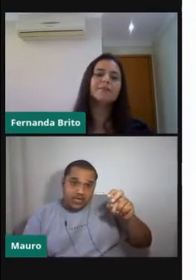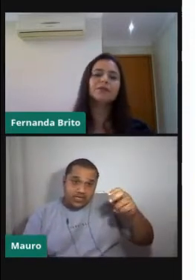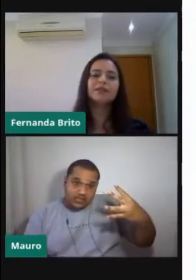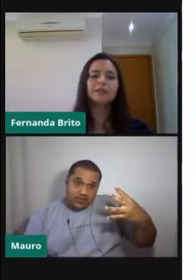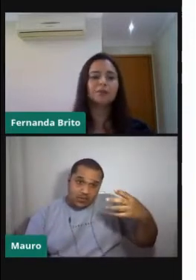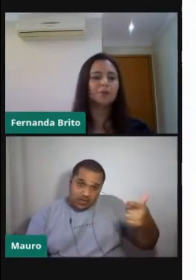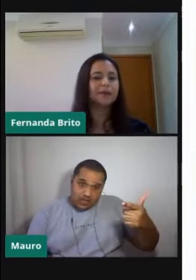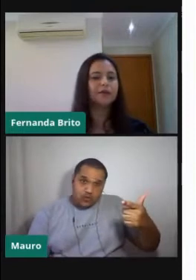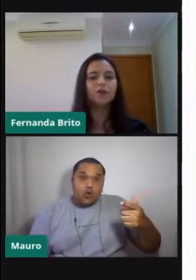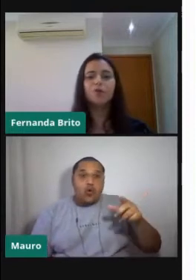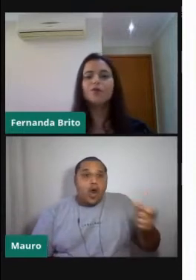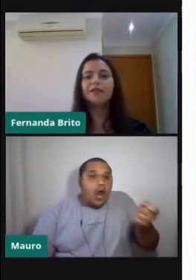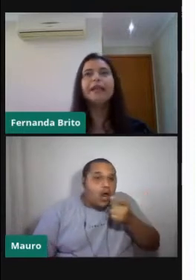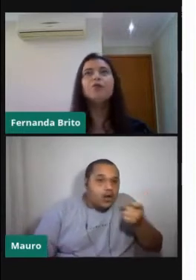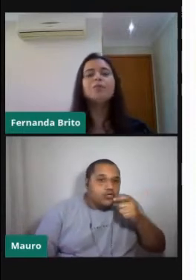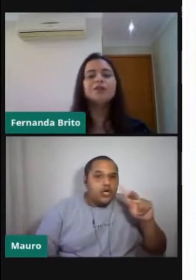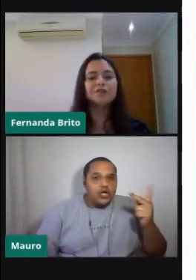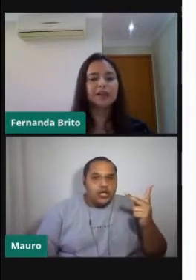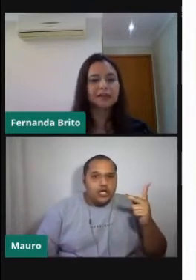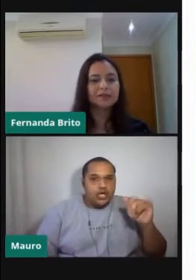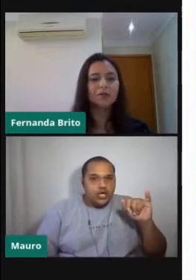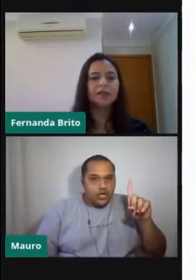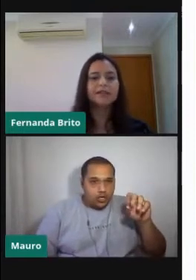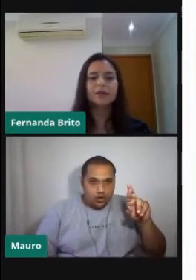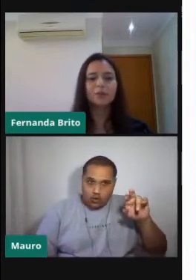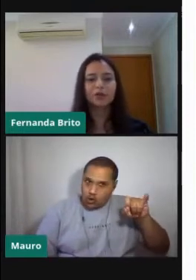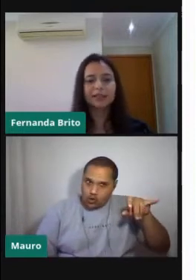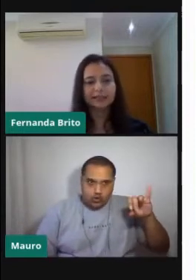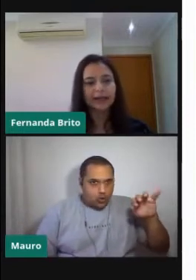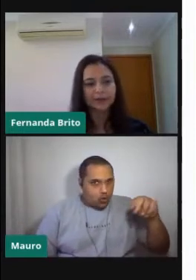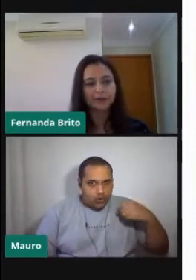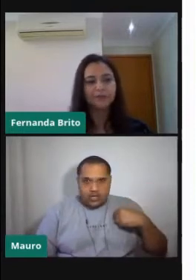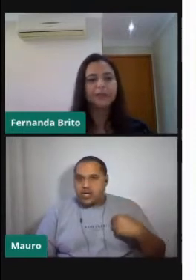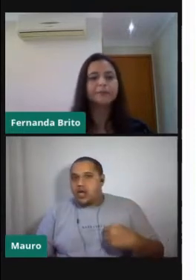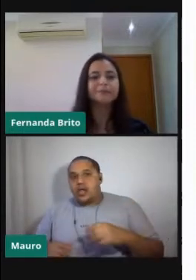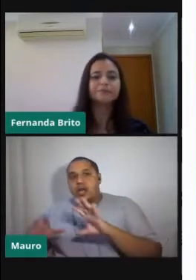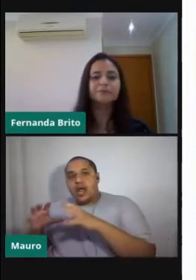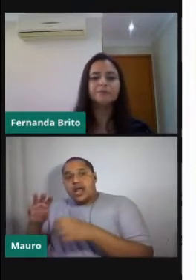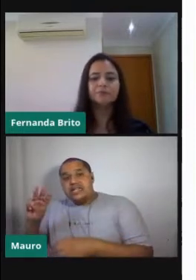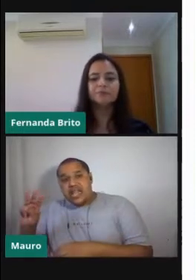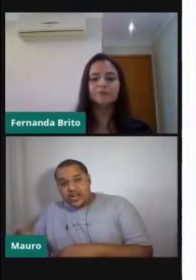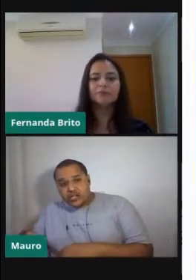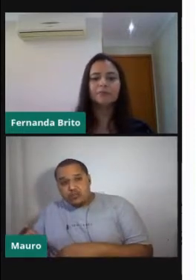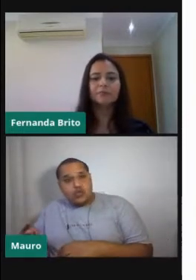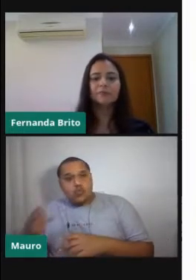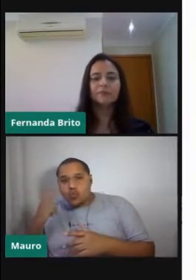3.132 recebendo tratamento padrão, não houve nenhuma diferença com relação à mortalidade, né.